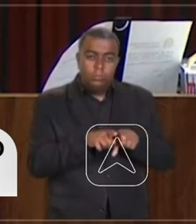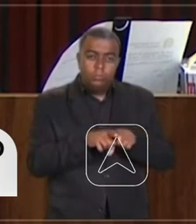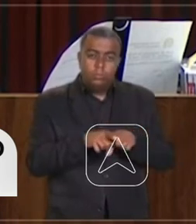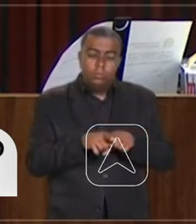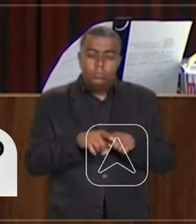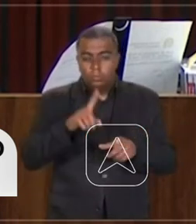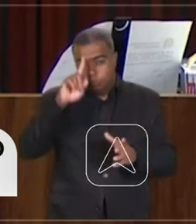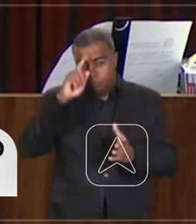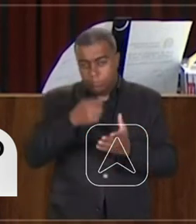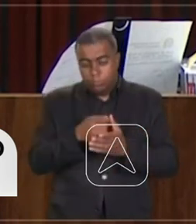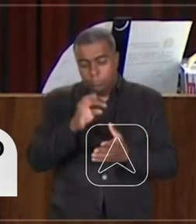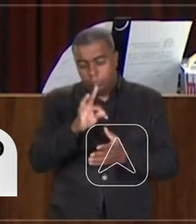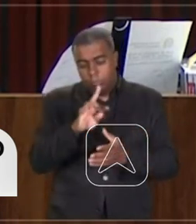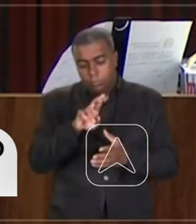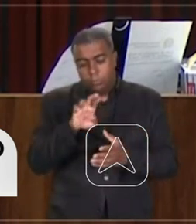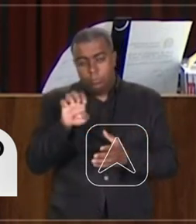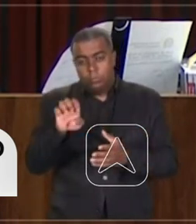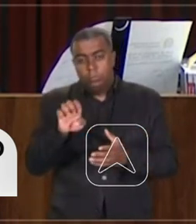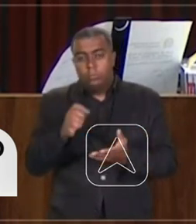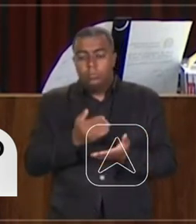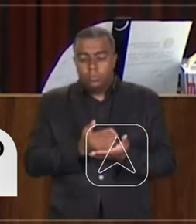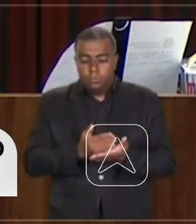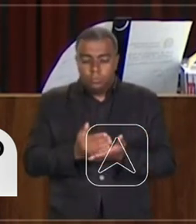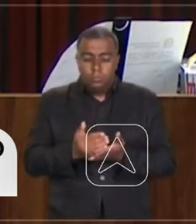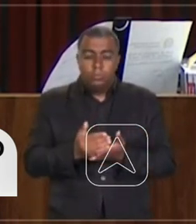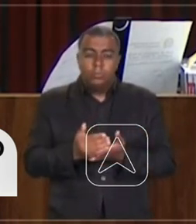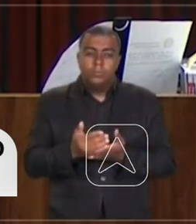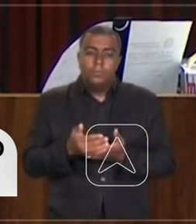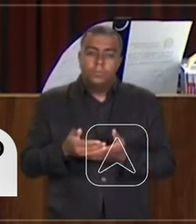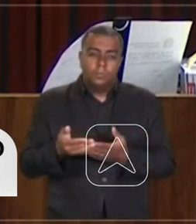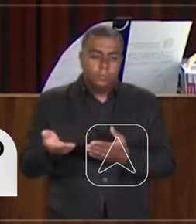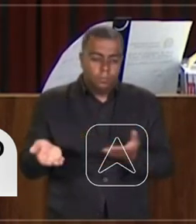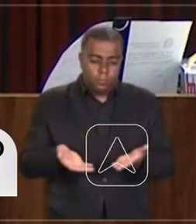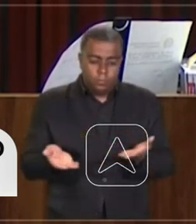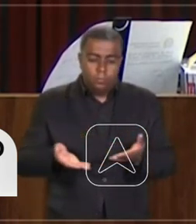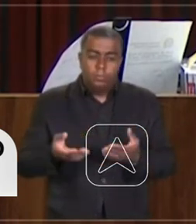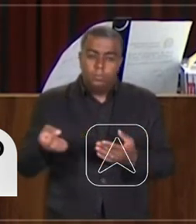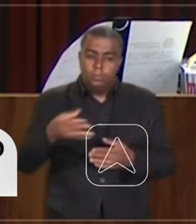determinar ao TRE do Piauí que realize imediatamente as novas eleições.